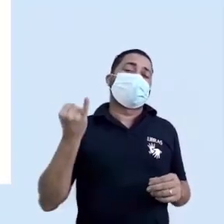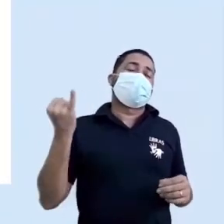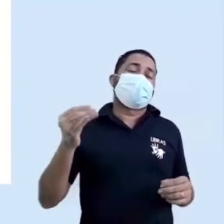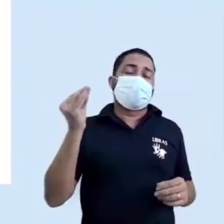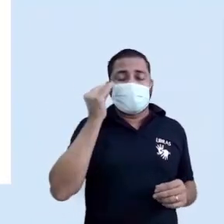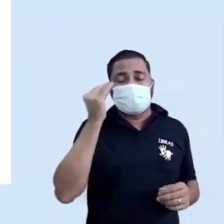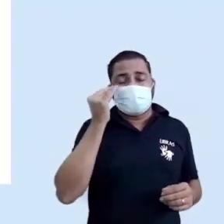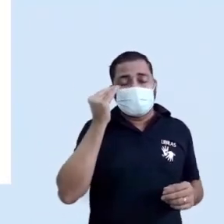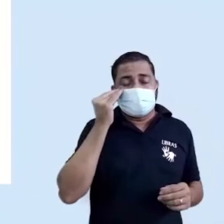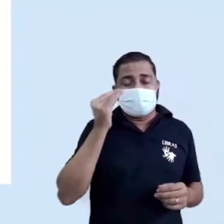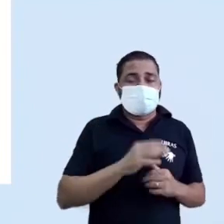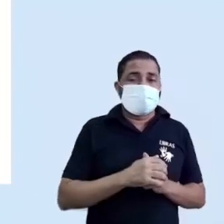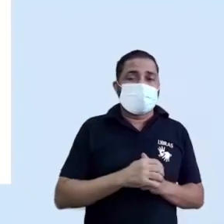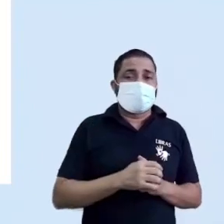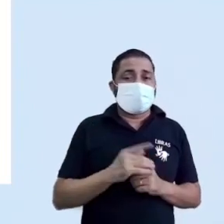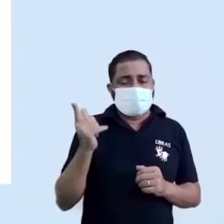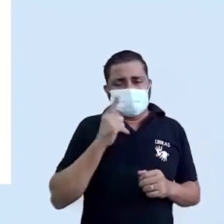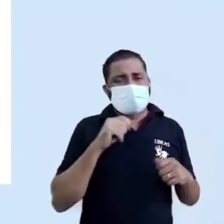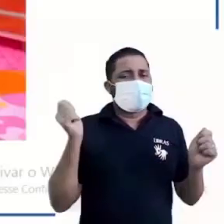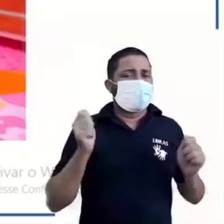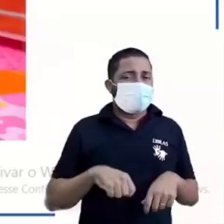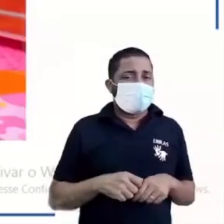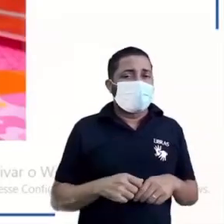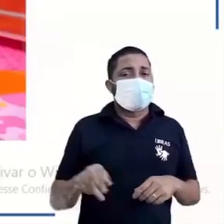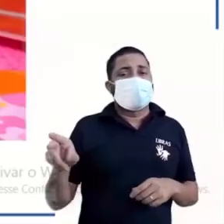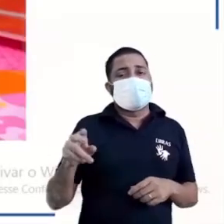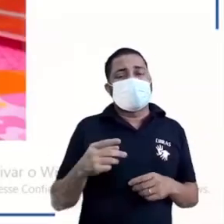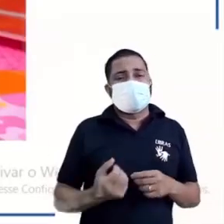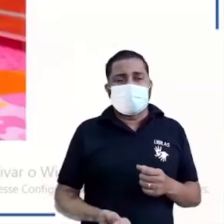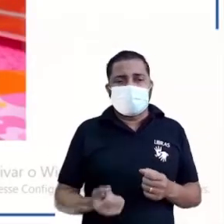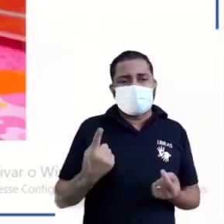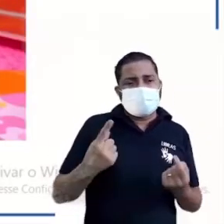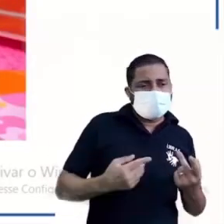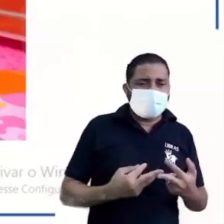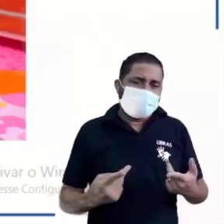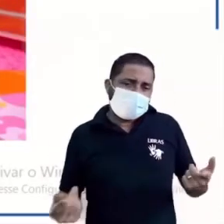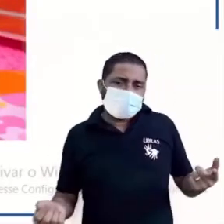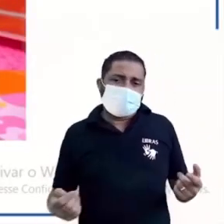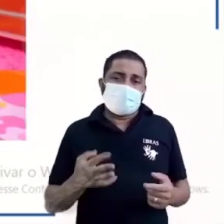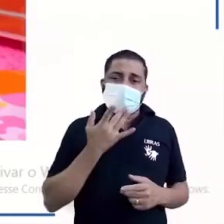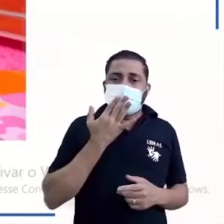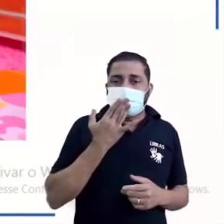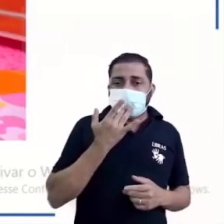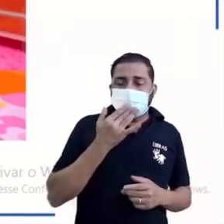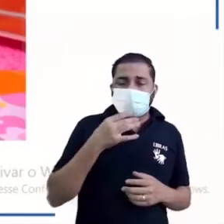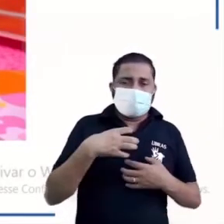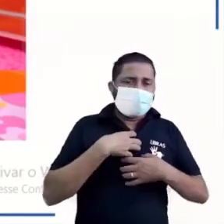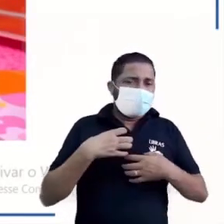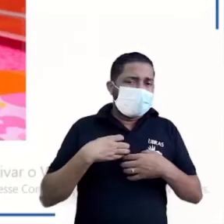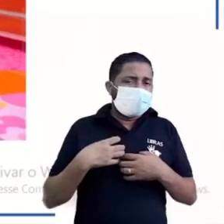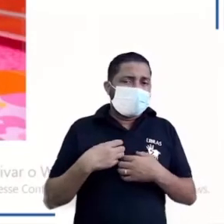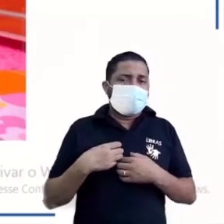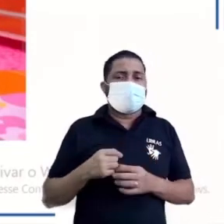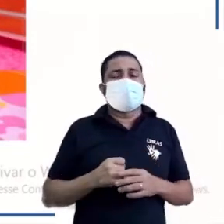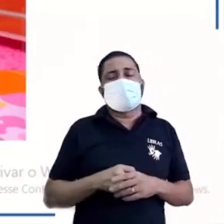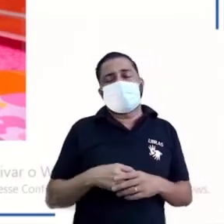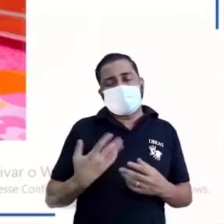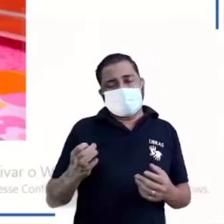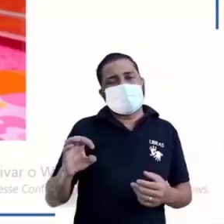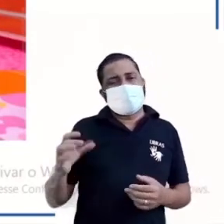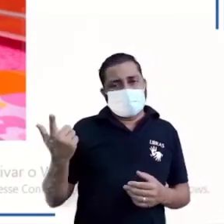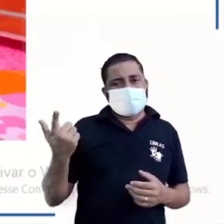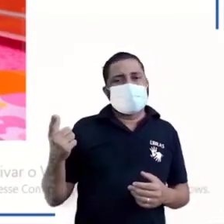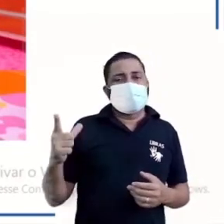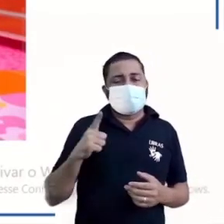gente verificar, né, que é possível também a gente usar nas cores, nas formas, nas texturas, mas isso desde que haja,